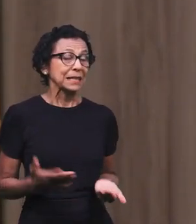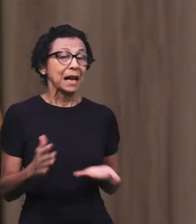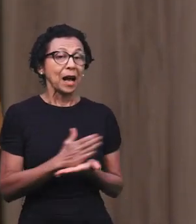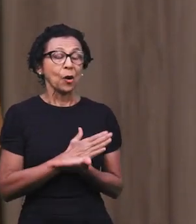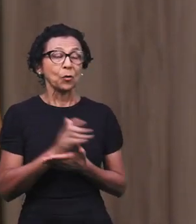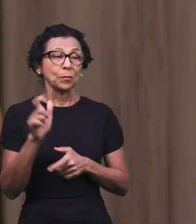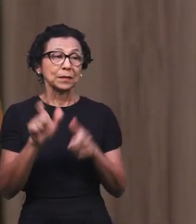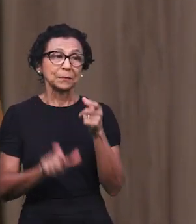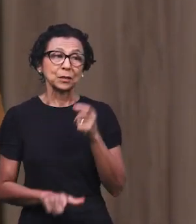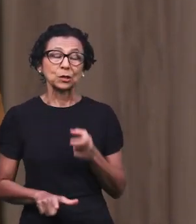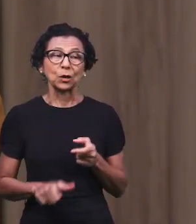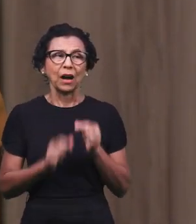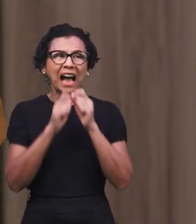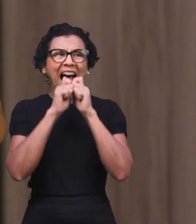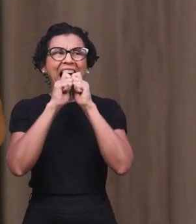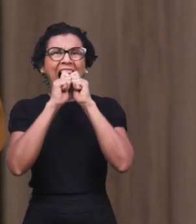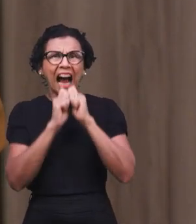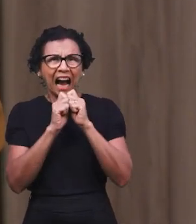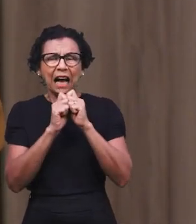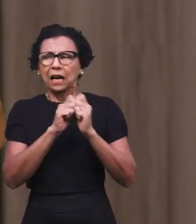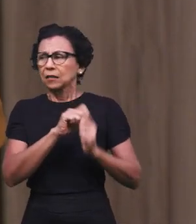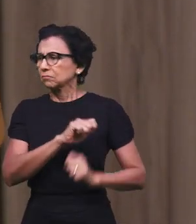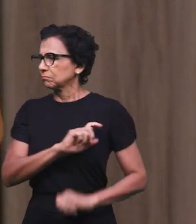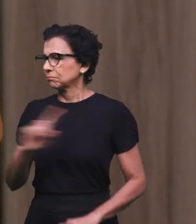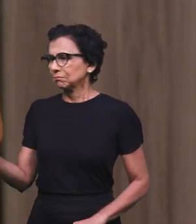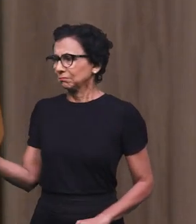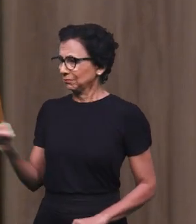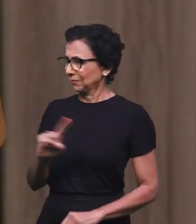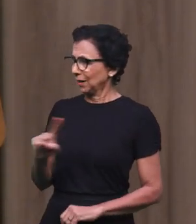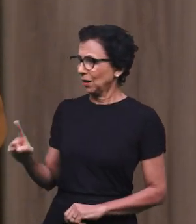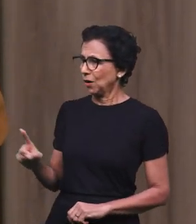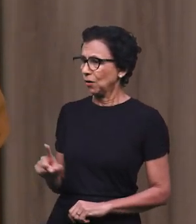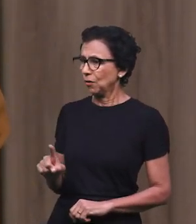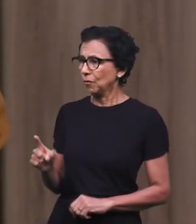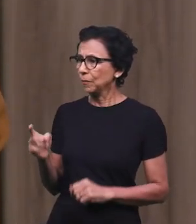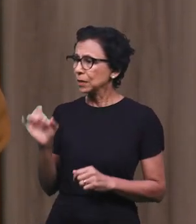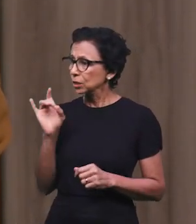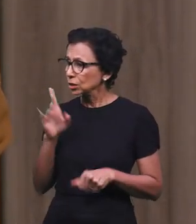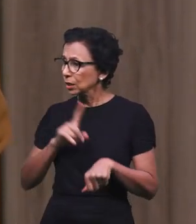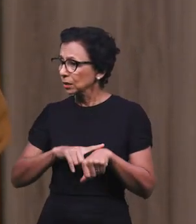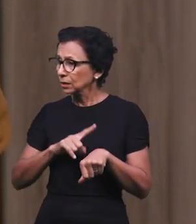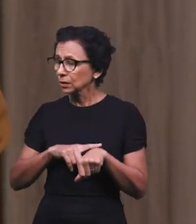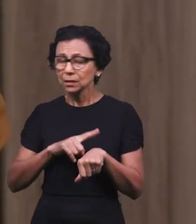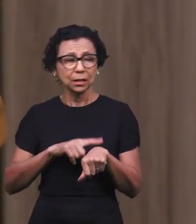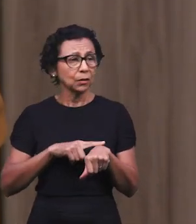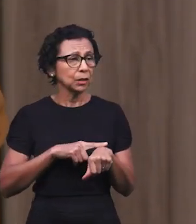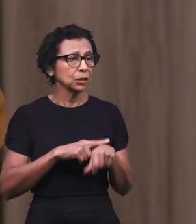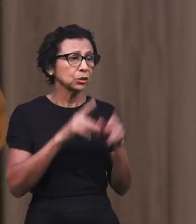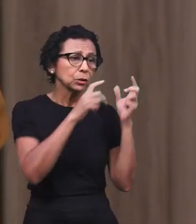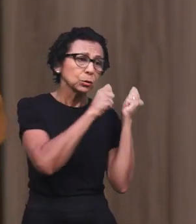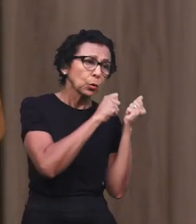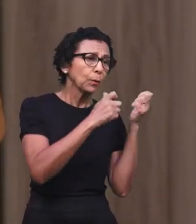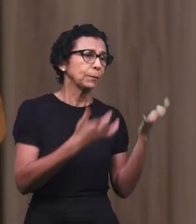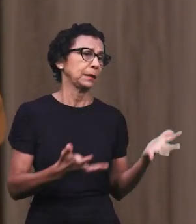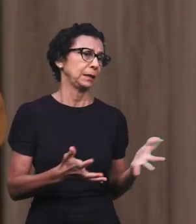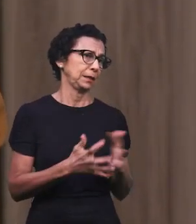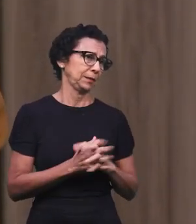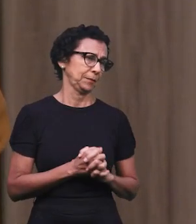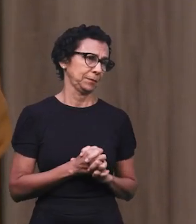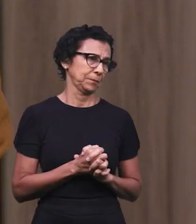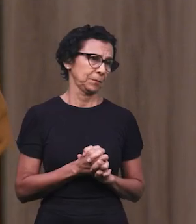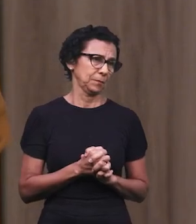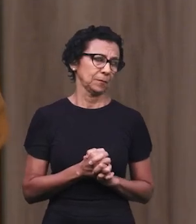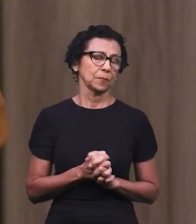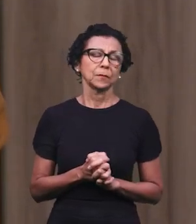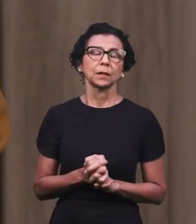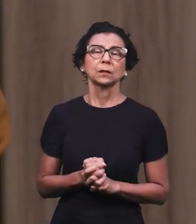são teimosos. Mas é porque existe, né? A gente entende. Principalmente os que usam a prótese total, né? Eles têm